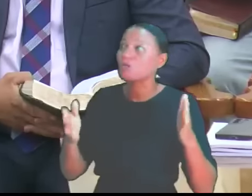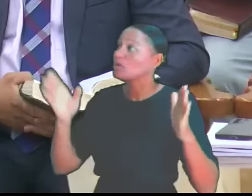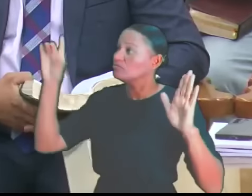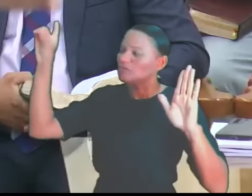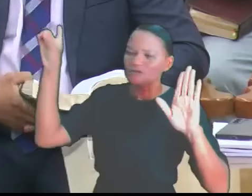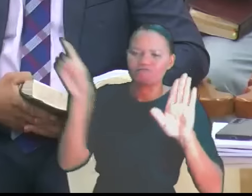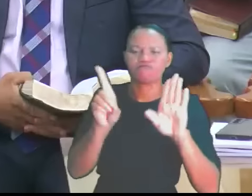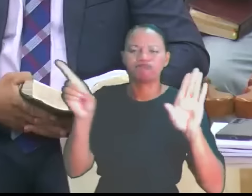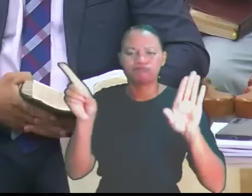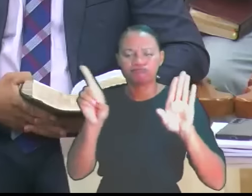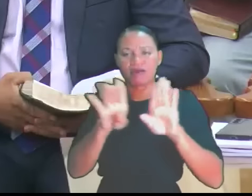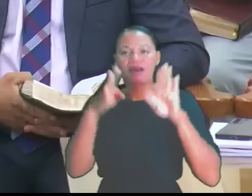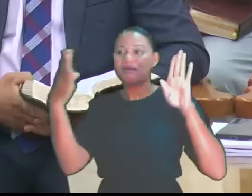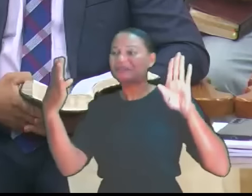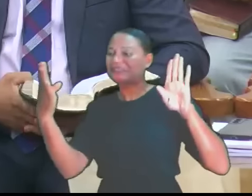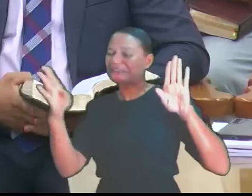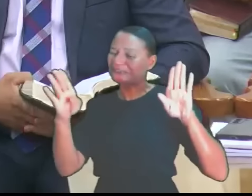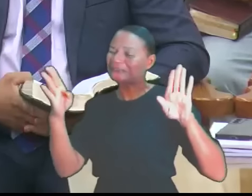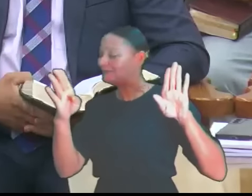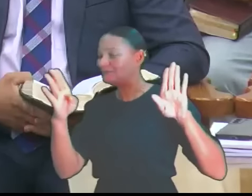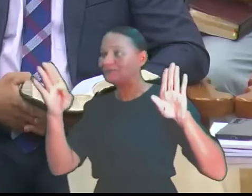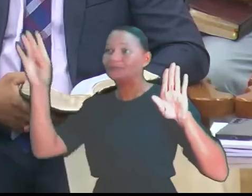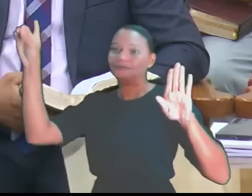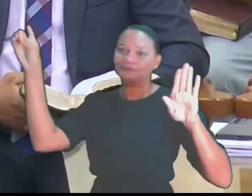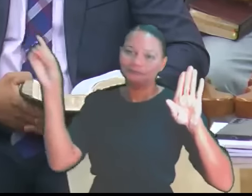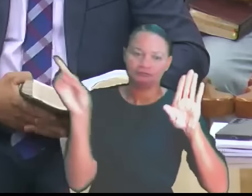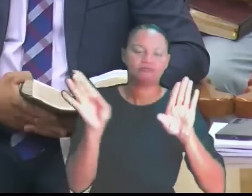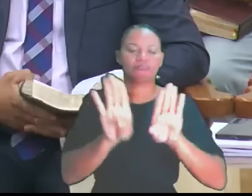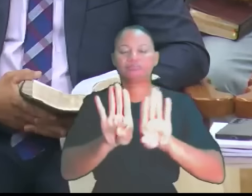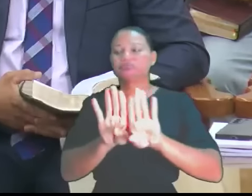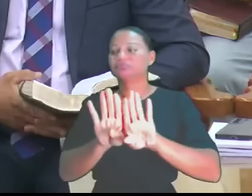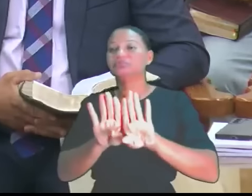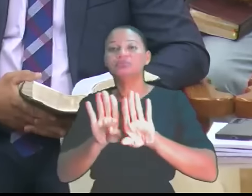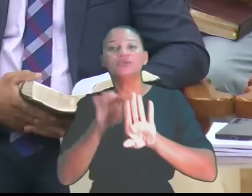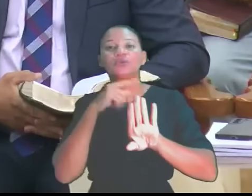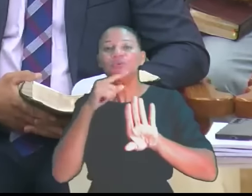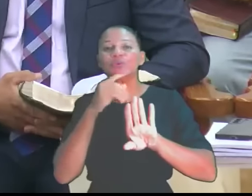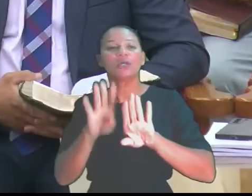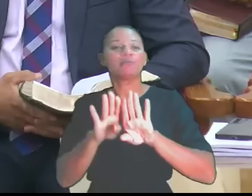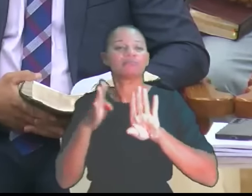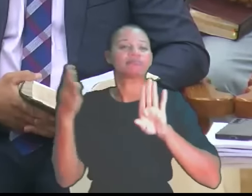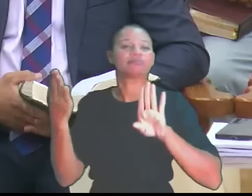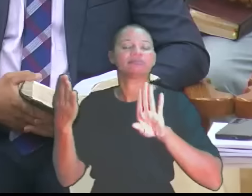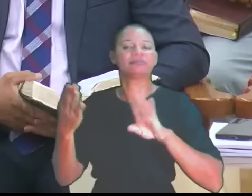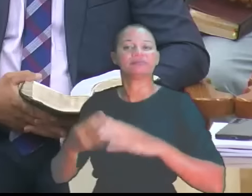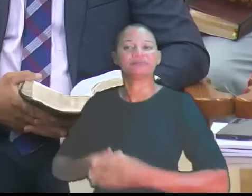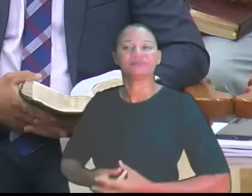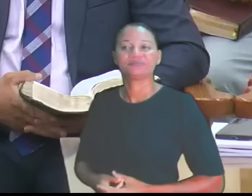fecha. Quando ele fecha, ninguém abre.